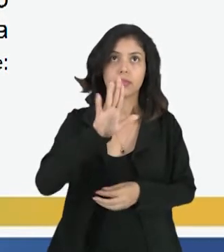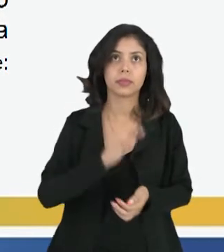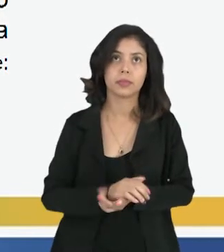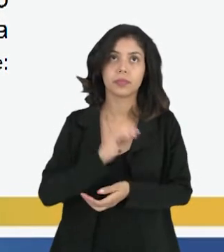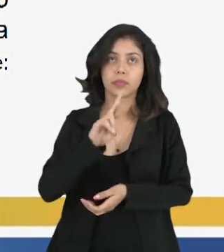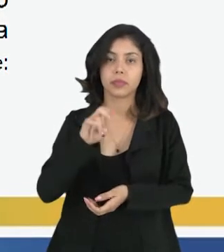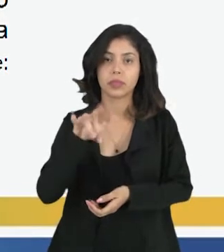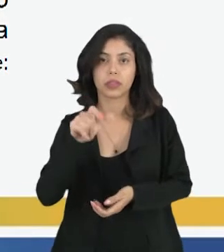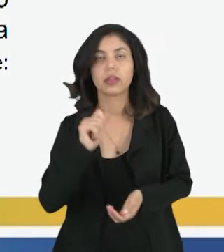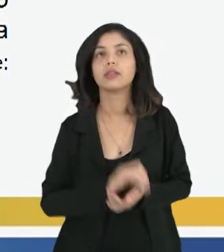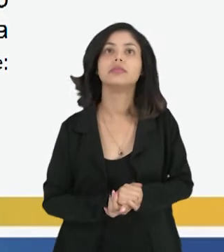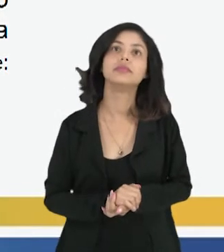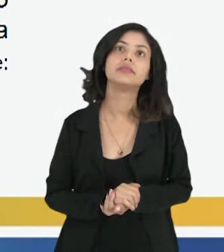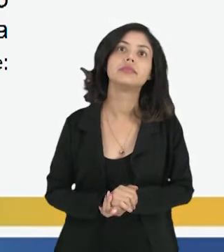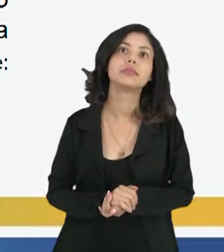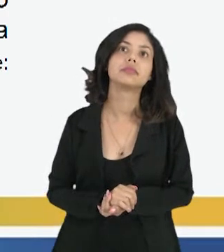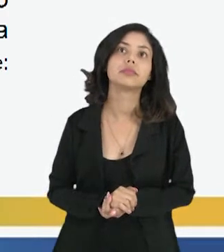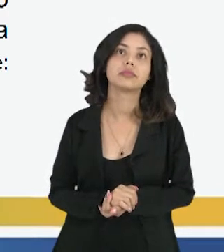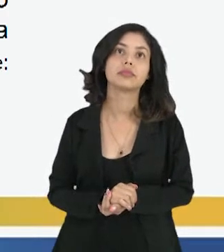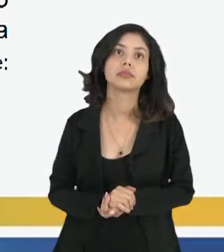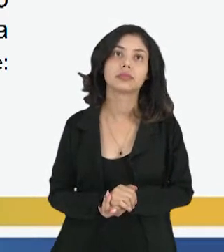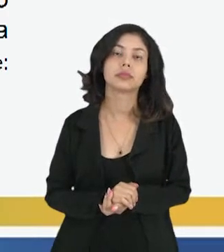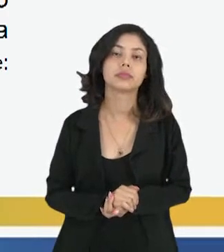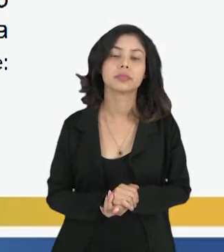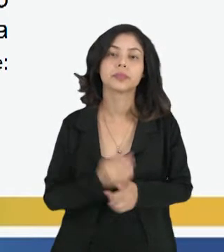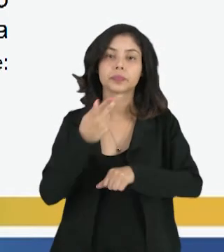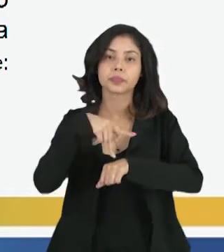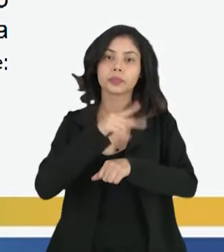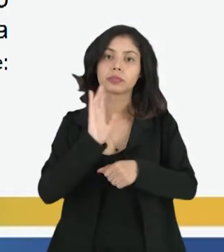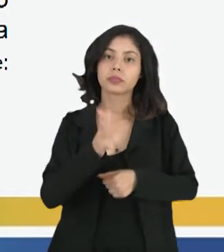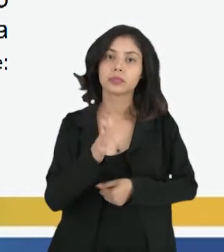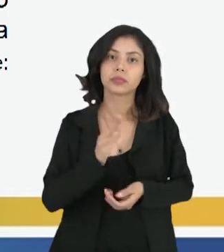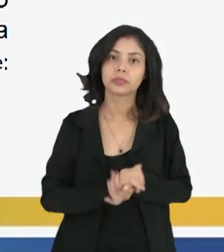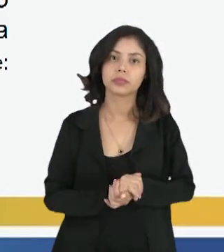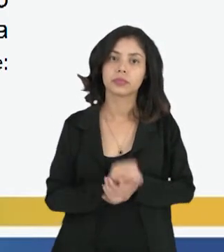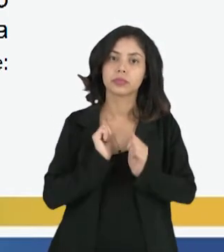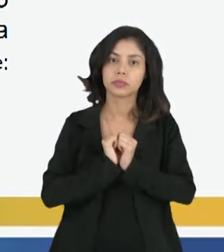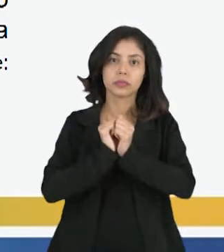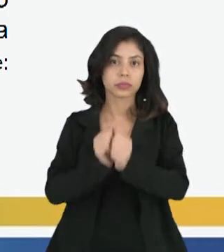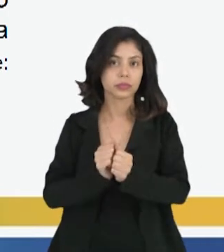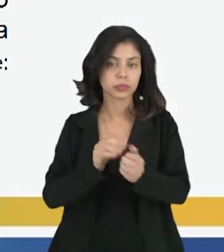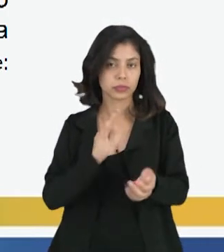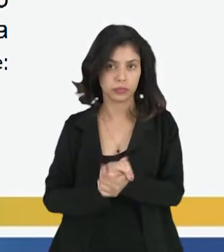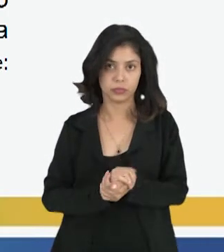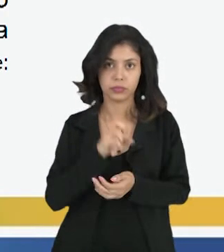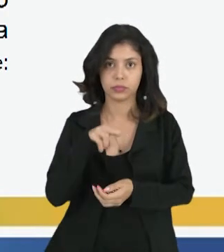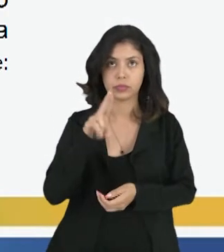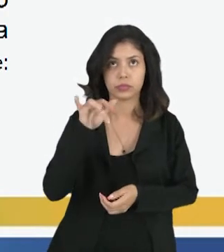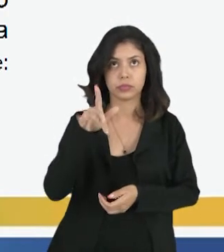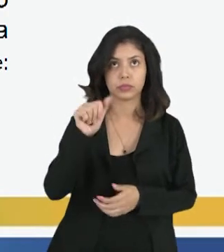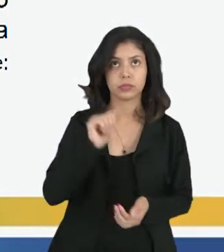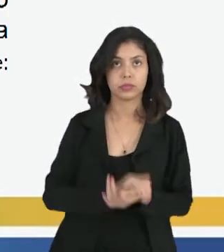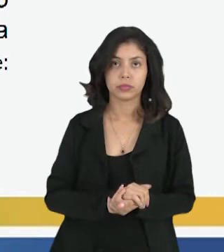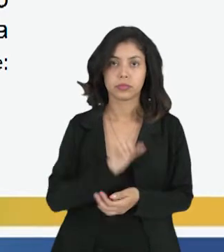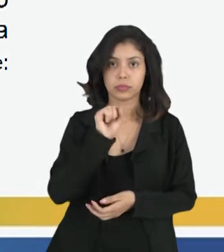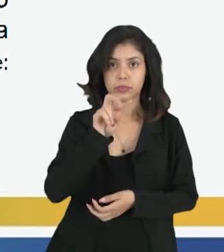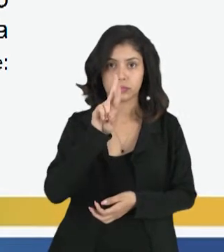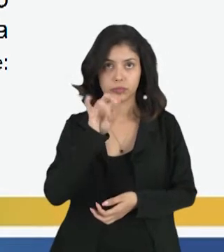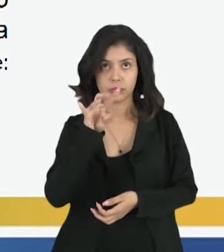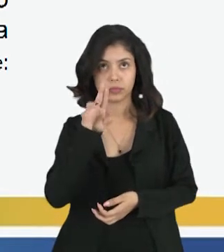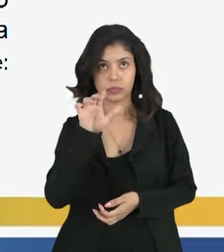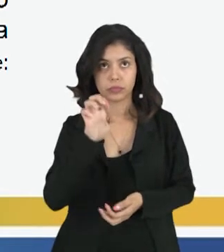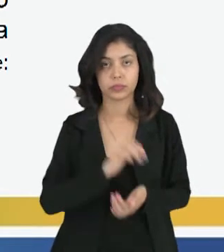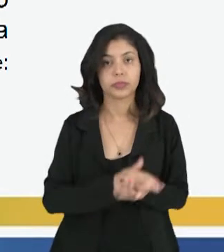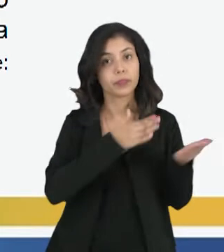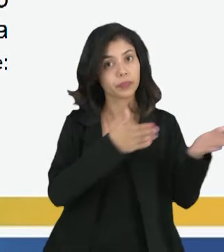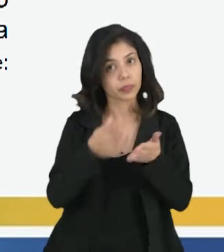ou Leste Europeu, são os países que já fizeram parte da antiga União Soviética. E aí eu quero dar uma